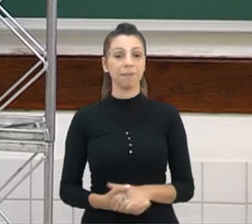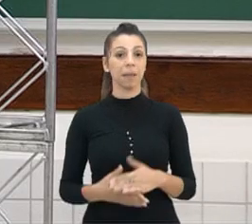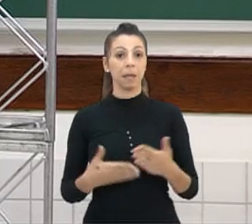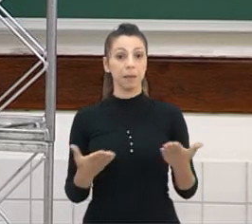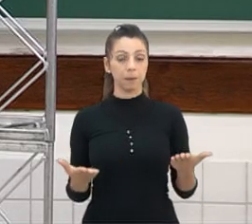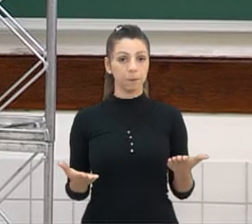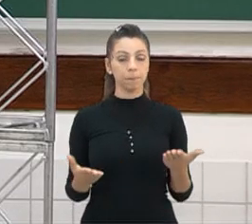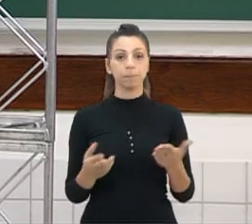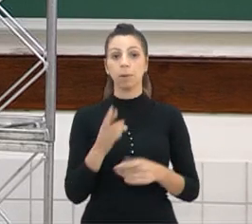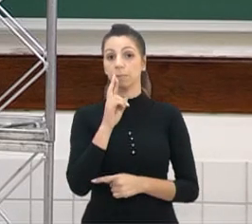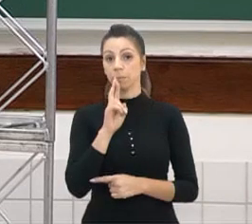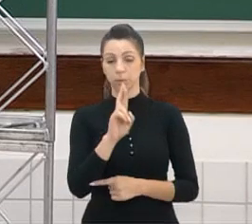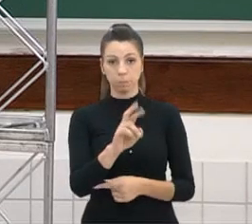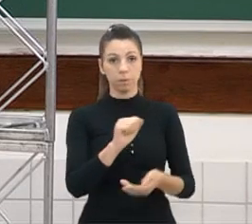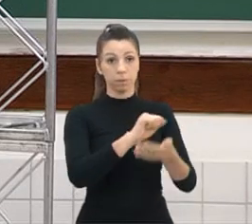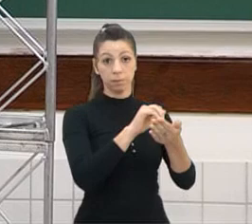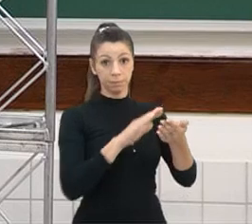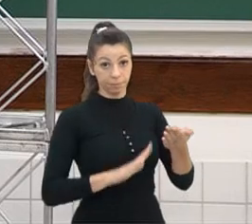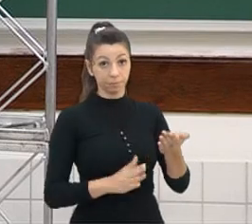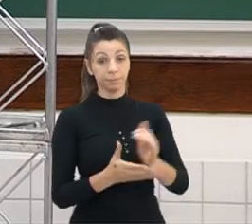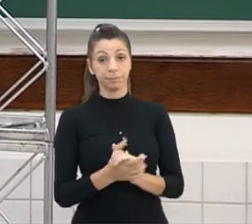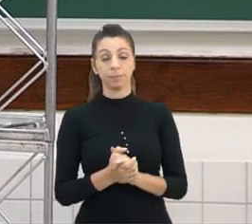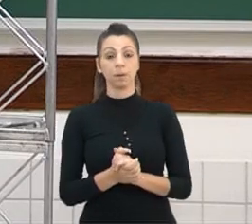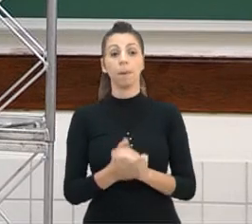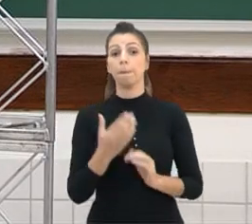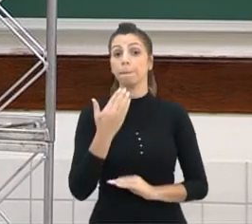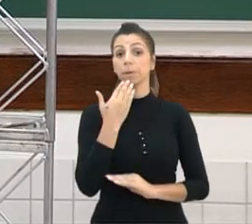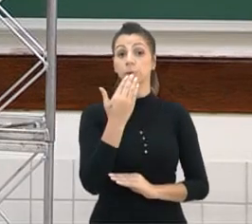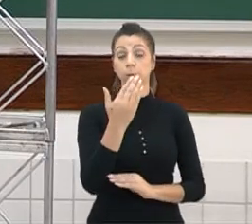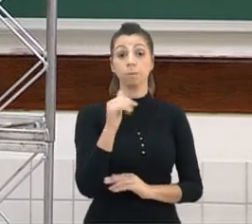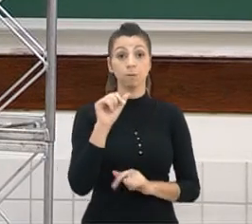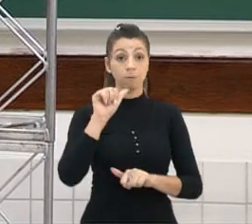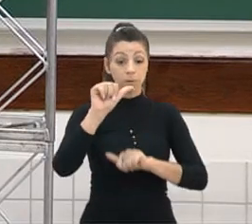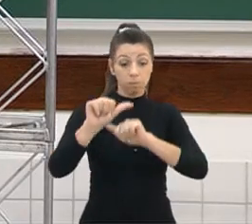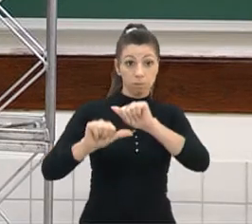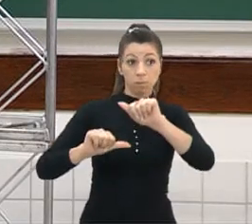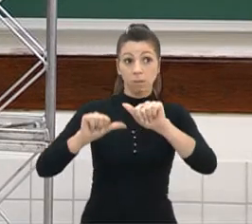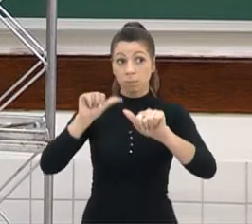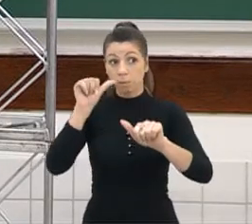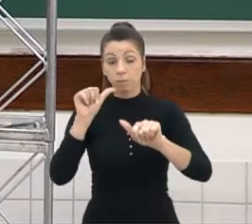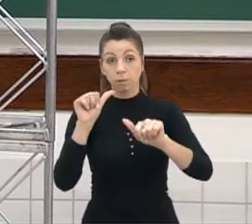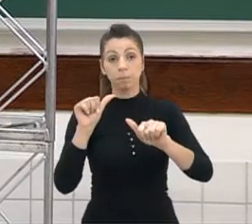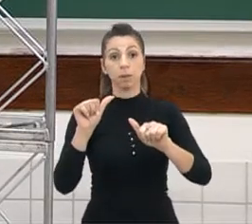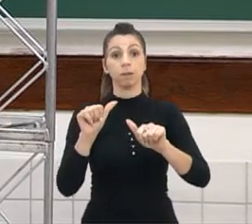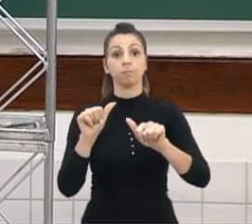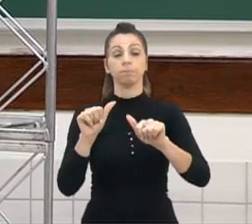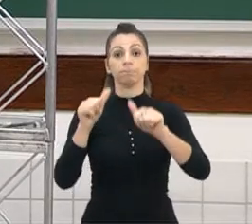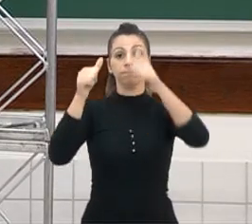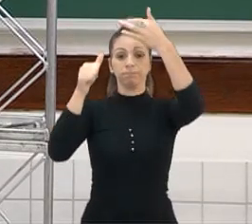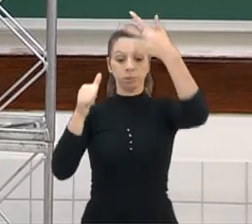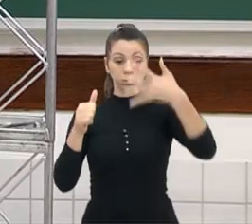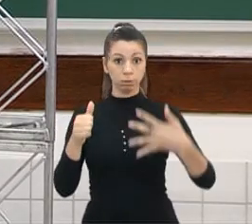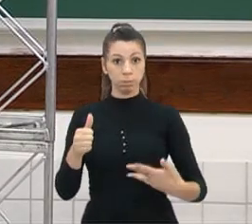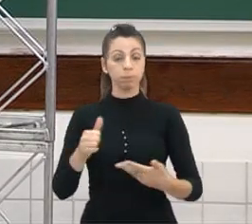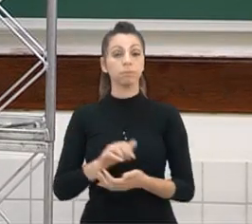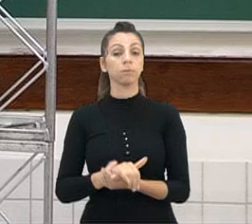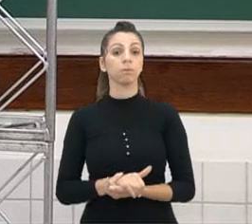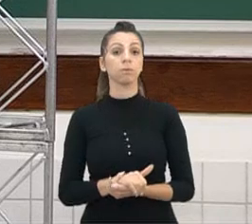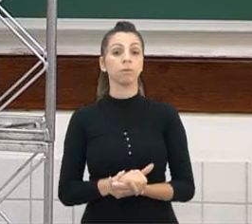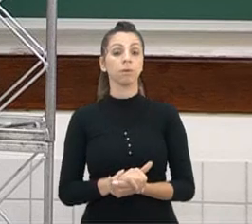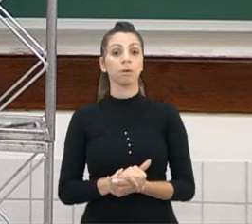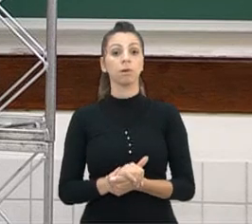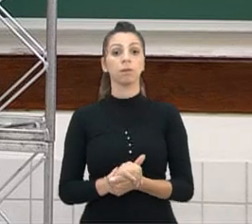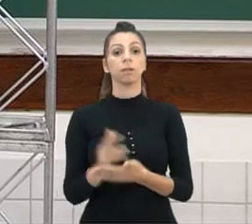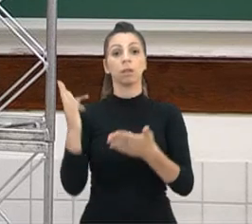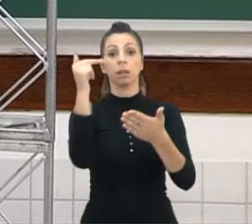Então, vamos fazer agora a correção desse exercício, em que eu pedi para você transformar essas operações em